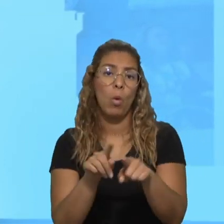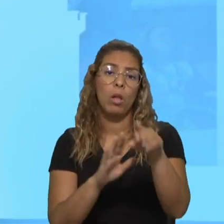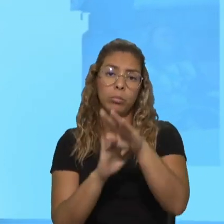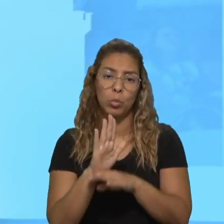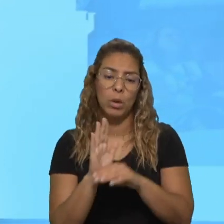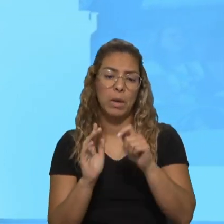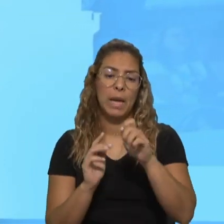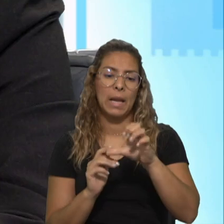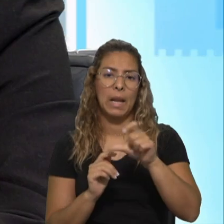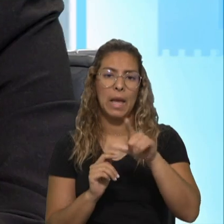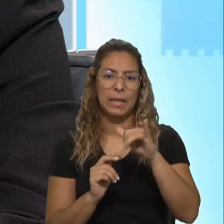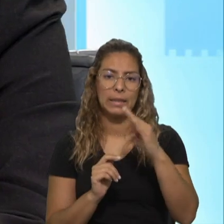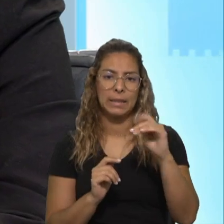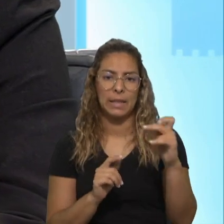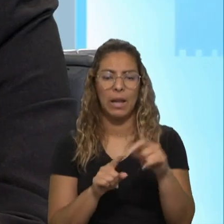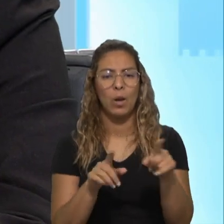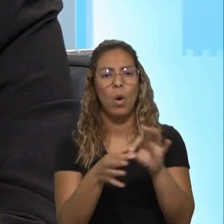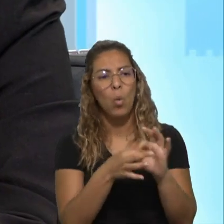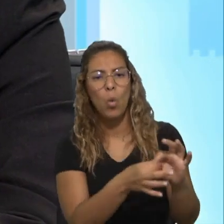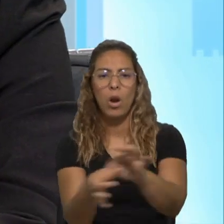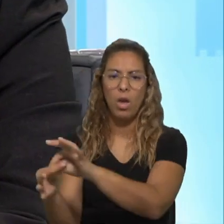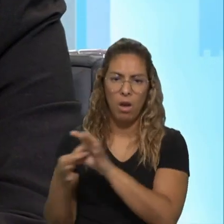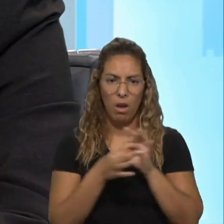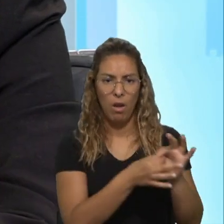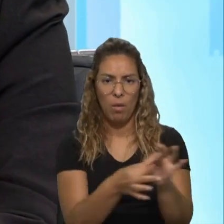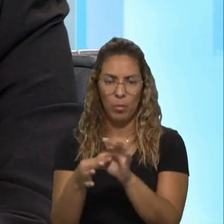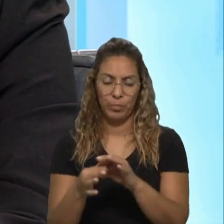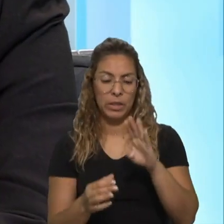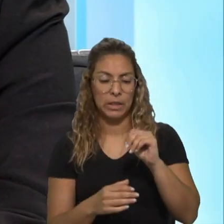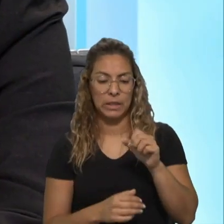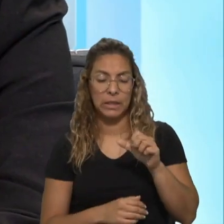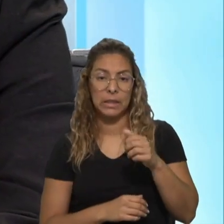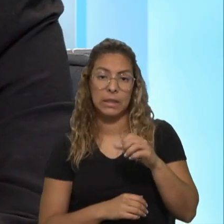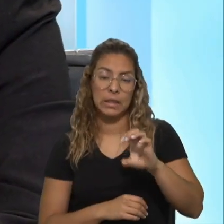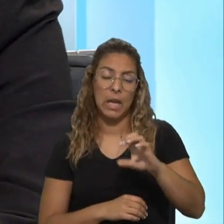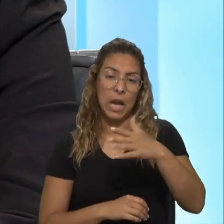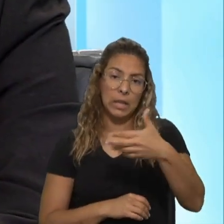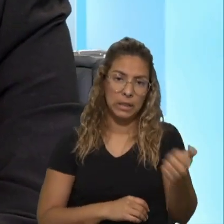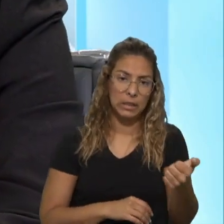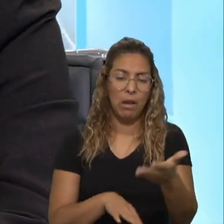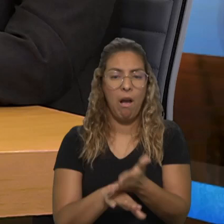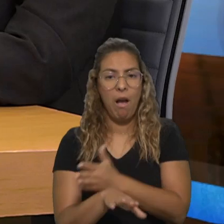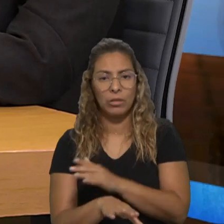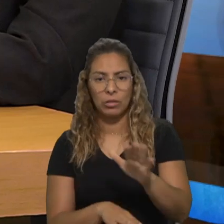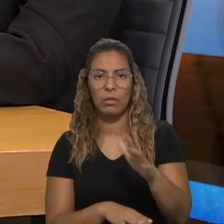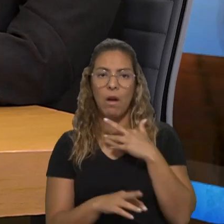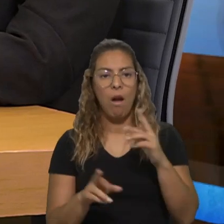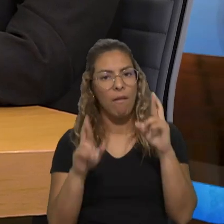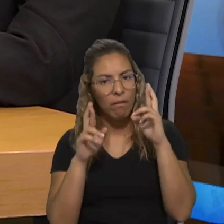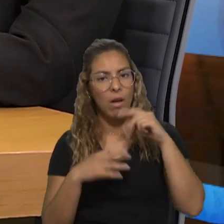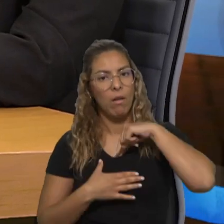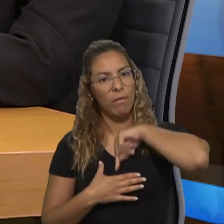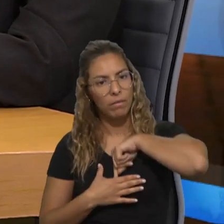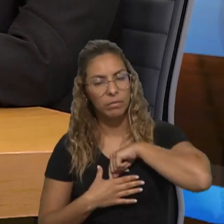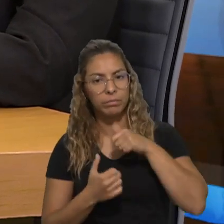comunidade que se reúne, e se reúne como no século XV se reunia para demandar sinais de esperança, motivos de esperança, mas